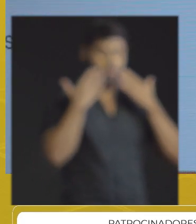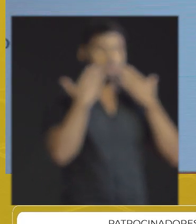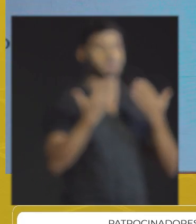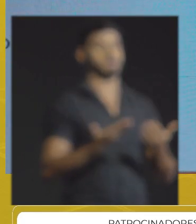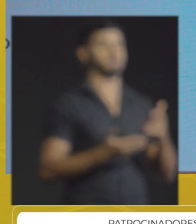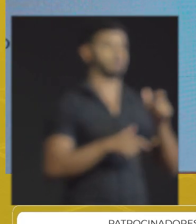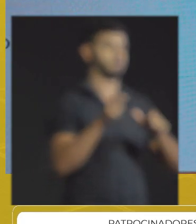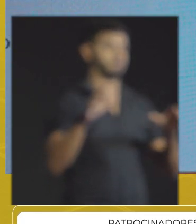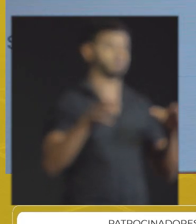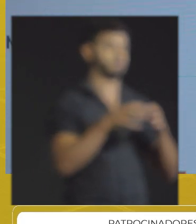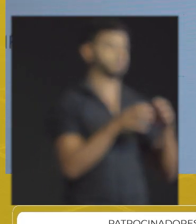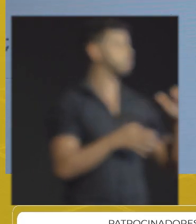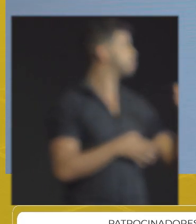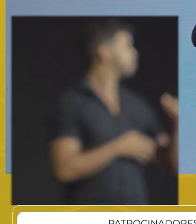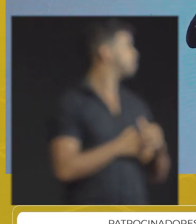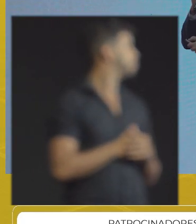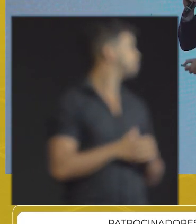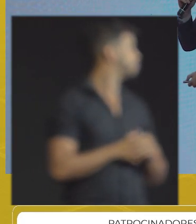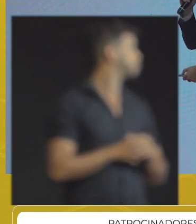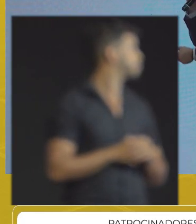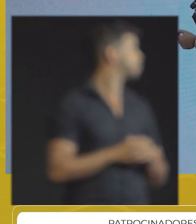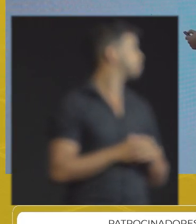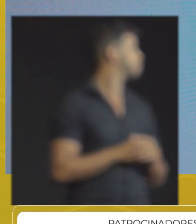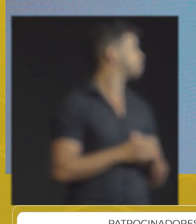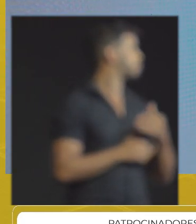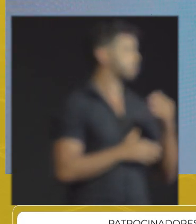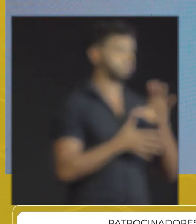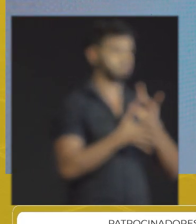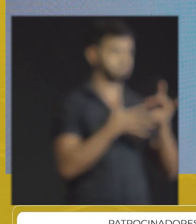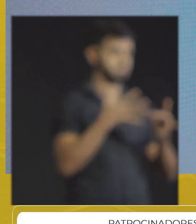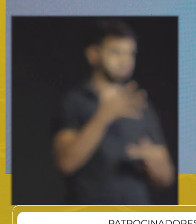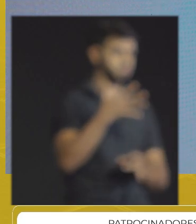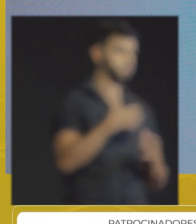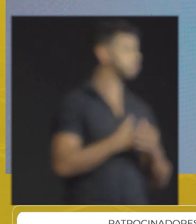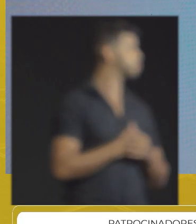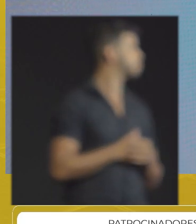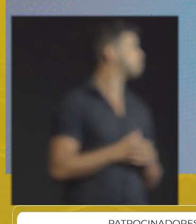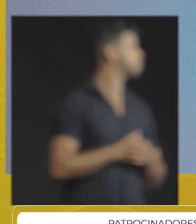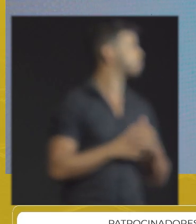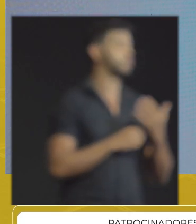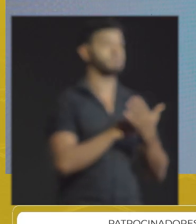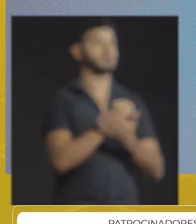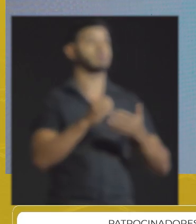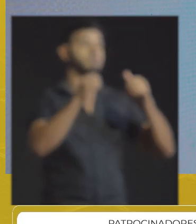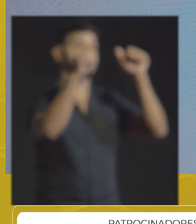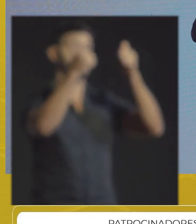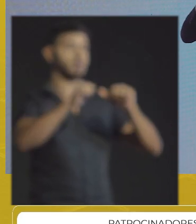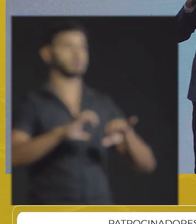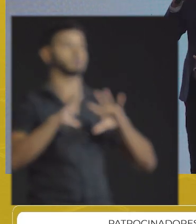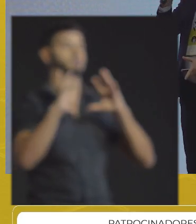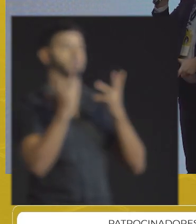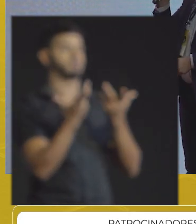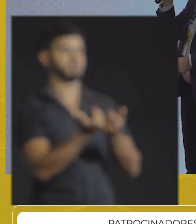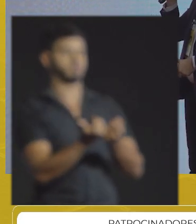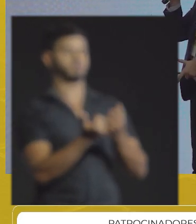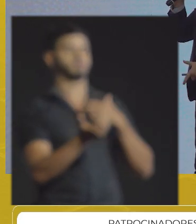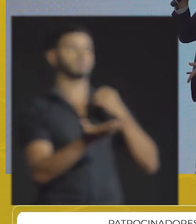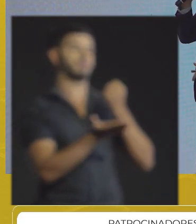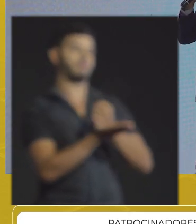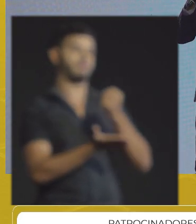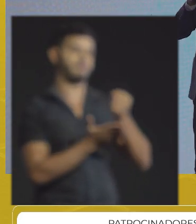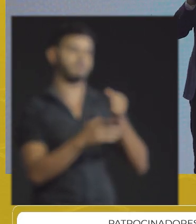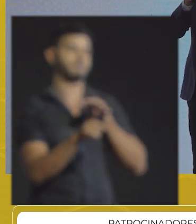o cliente do grupo A né Aqui tá o passo a passo basicamente analisar a fatura de energia demanda